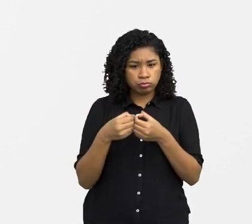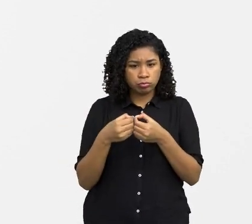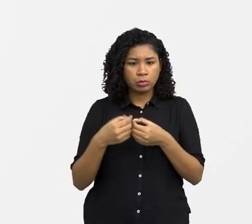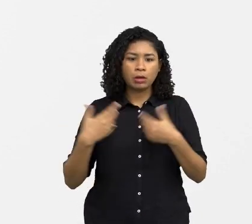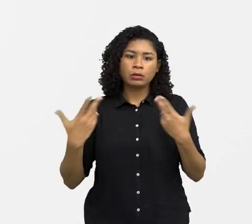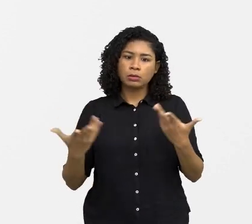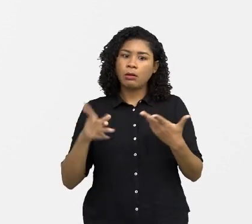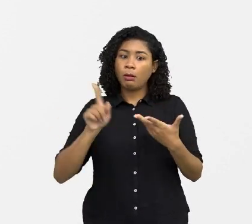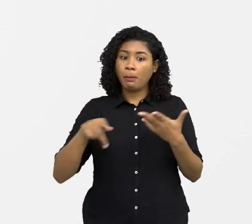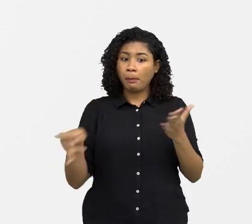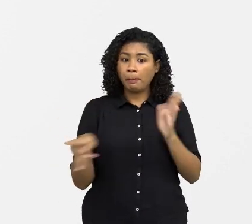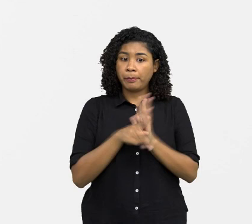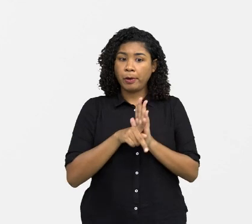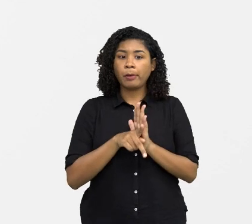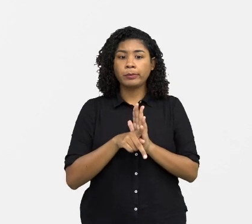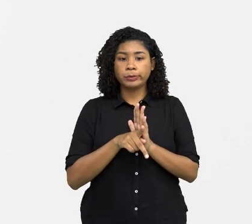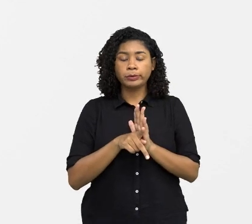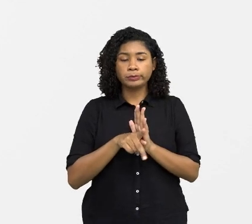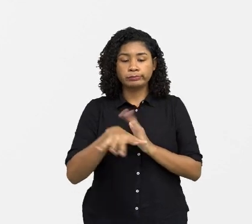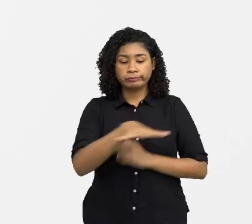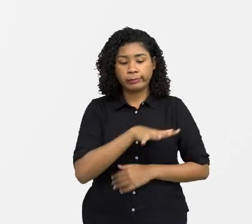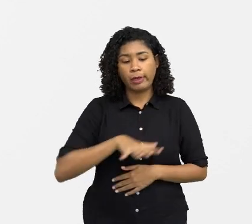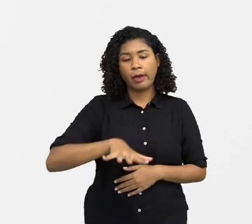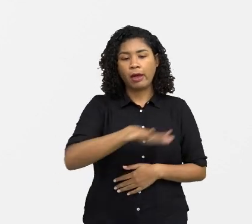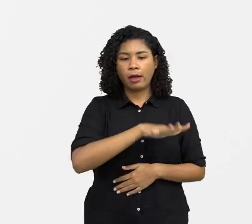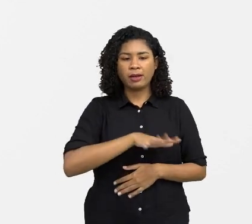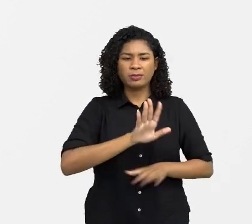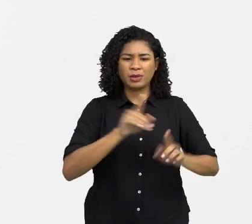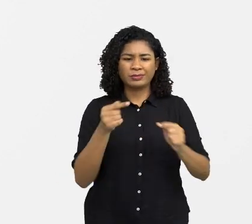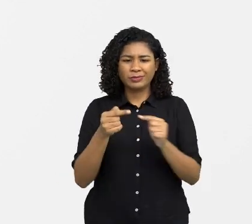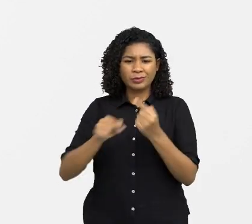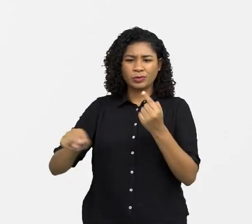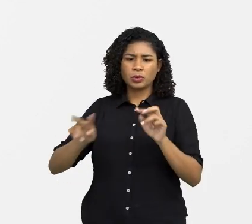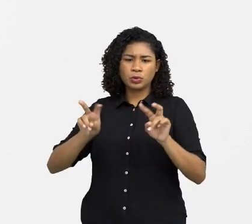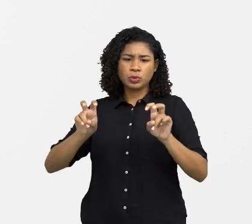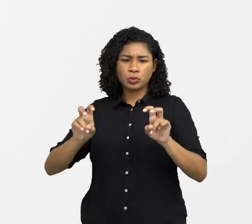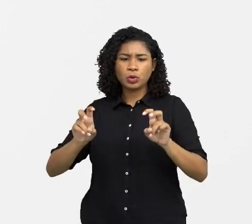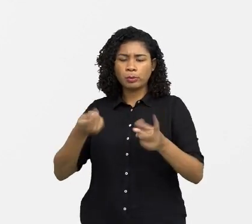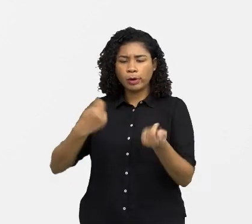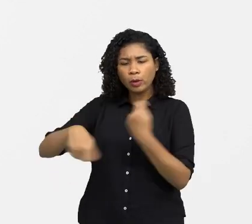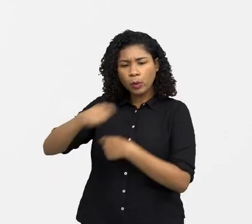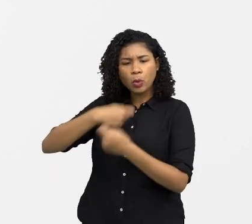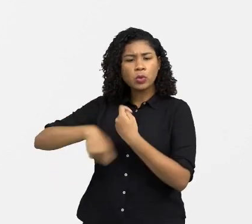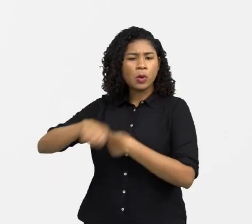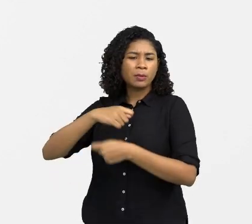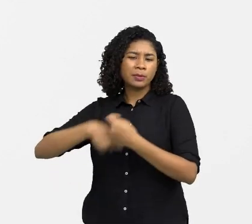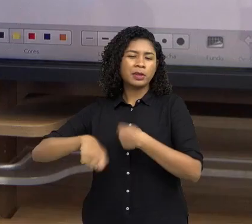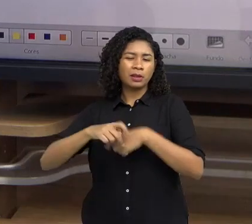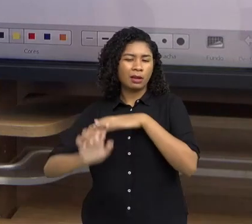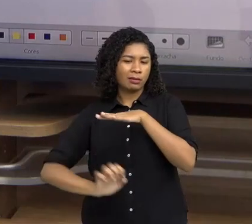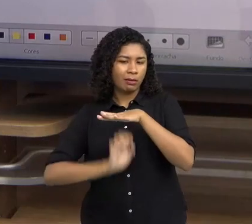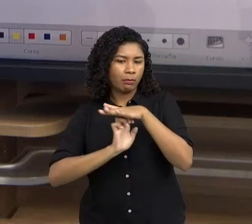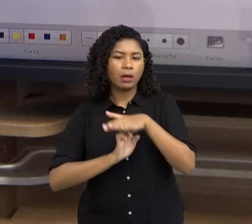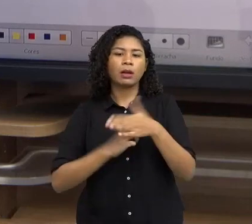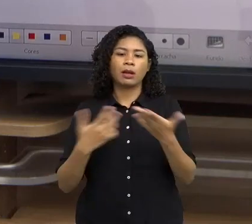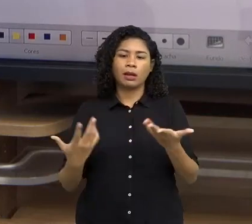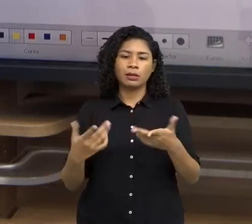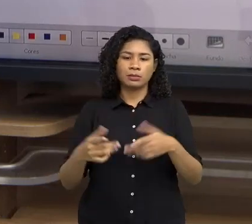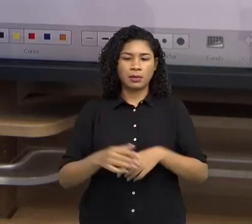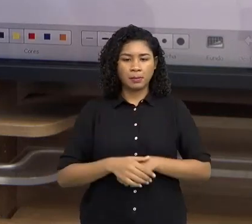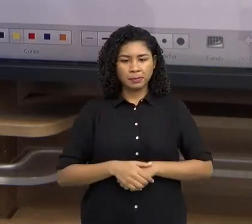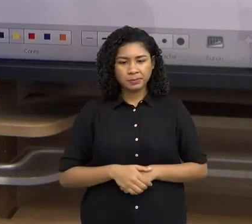é um fator geológico que não interfere em nada as decisões comerciais aí das grandes empresas, das